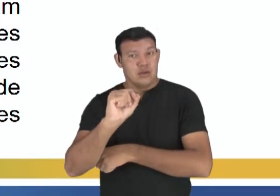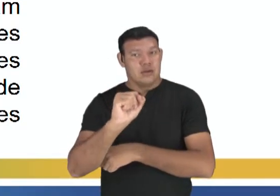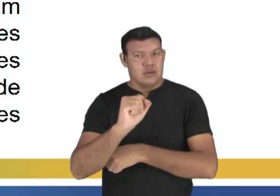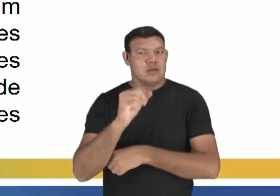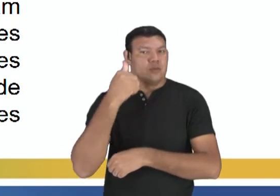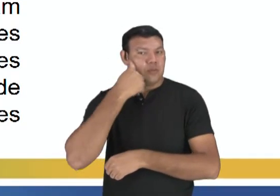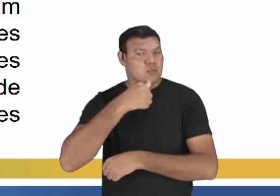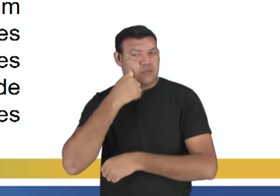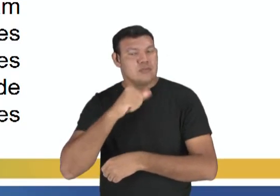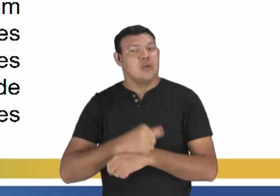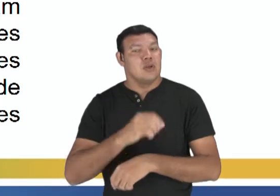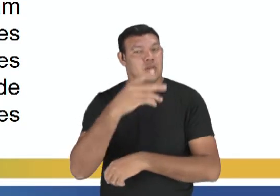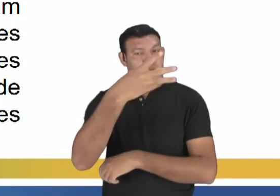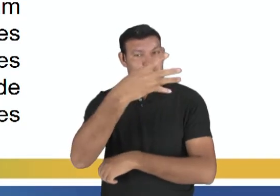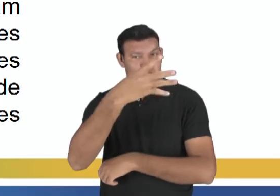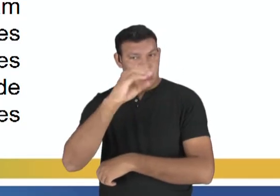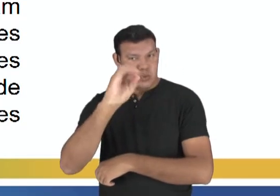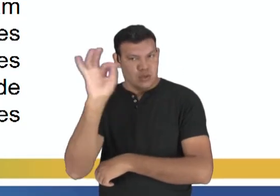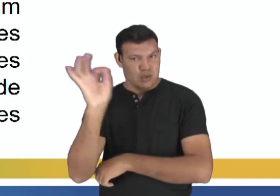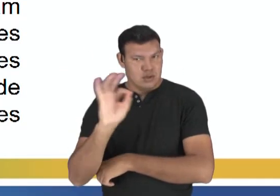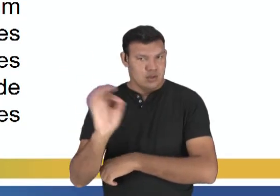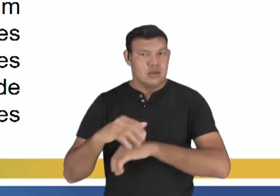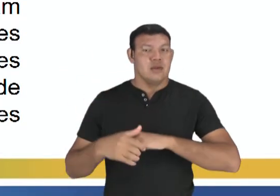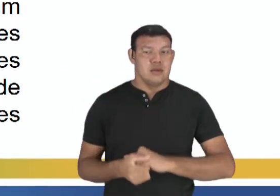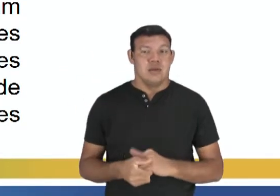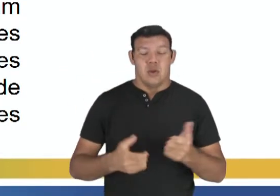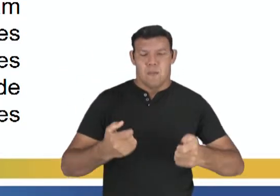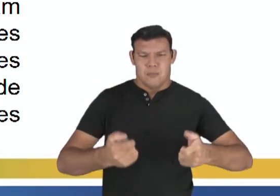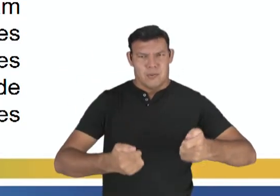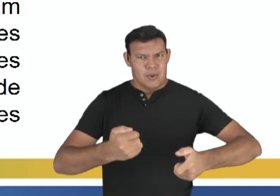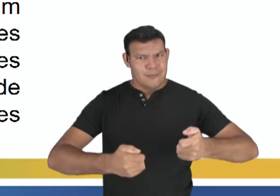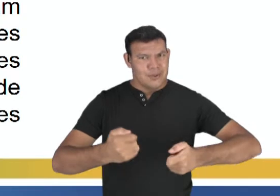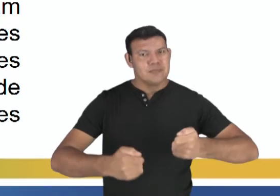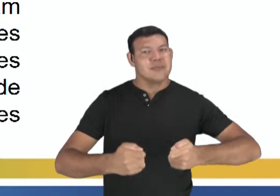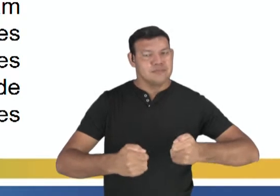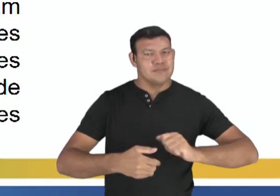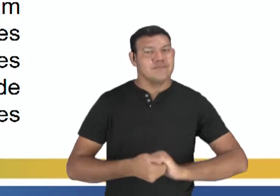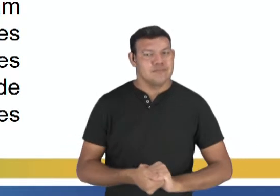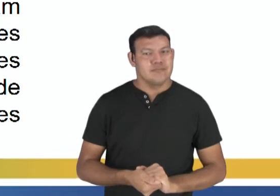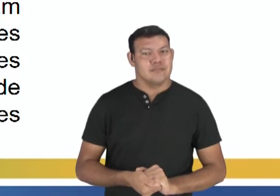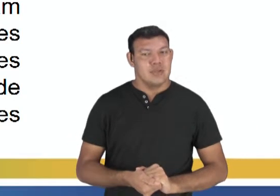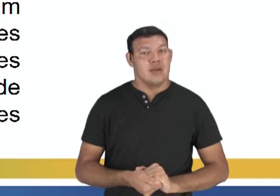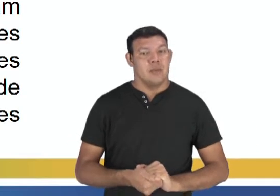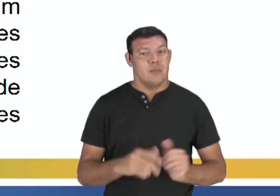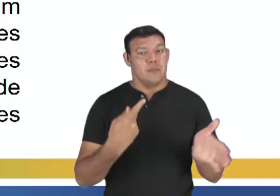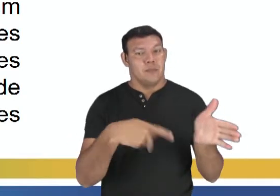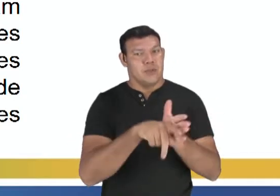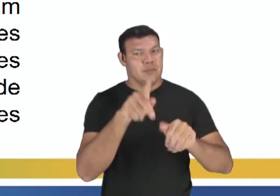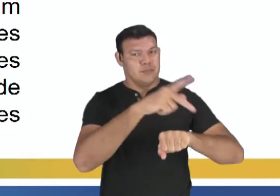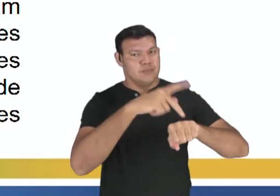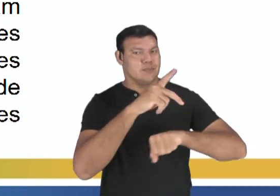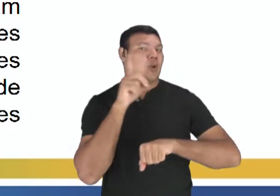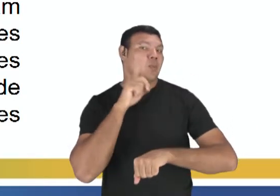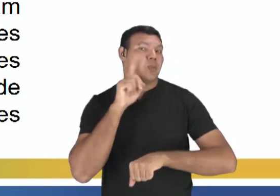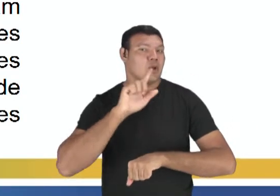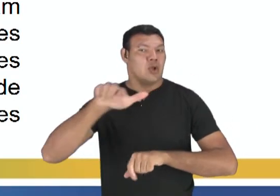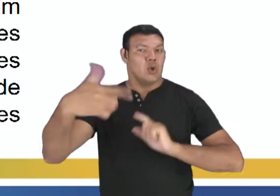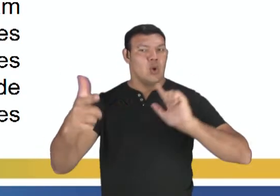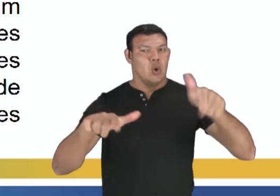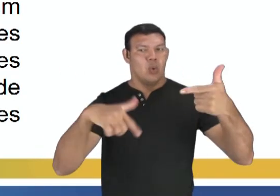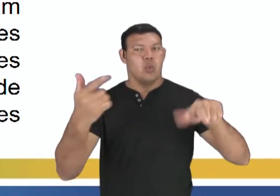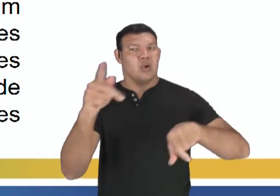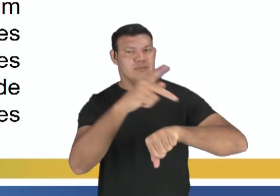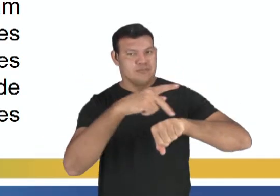menos 40% do público que joga jogos digitais nos Estados Unidos. Outros países